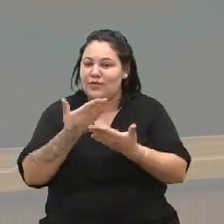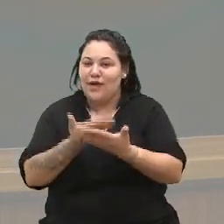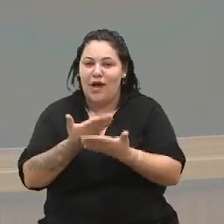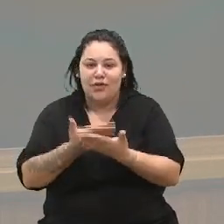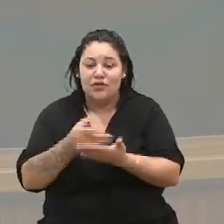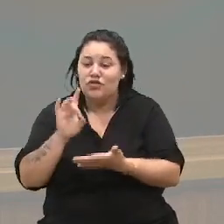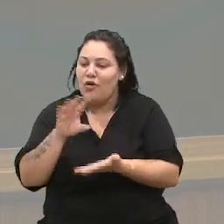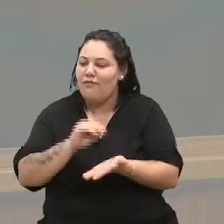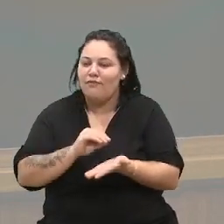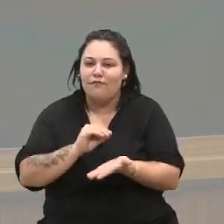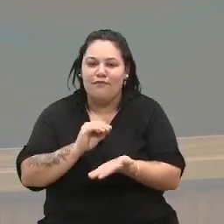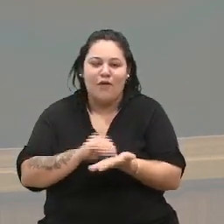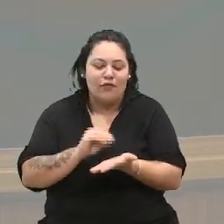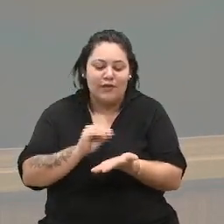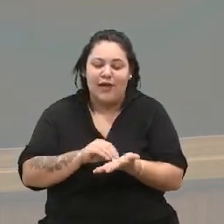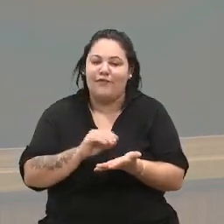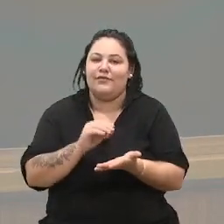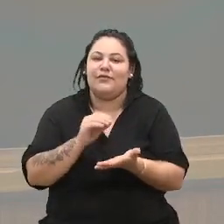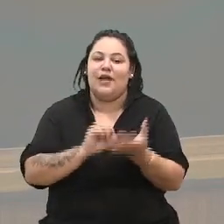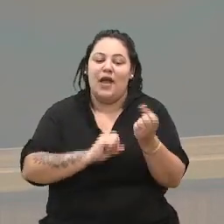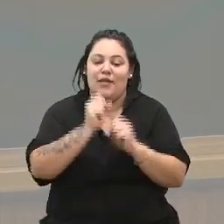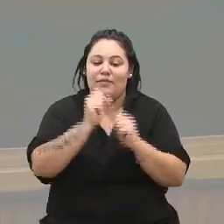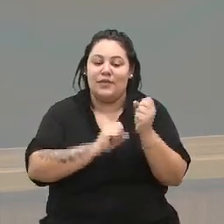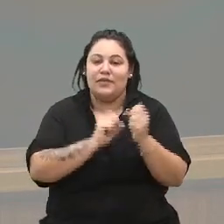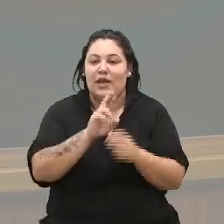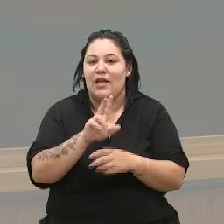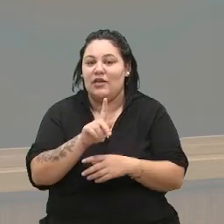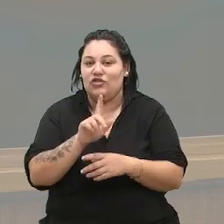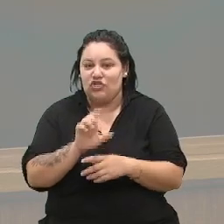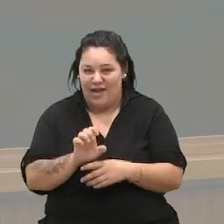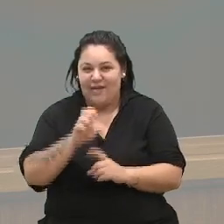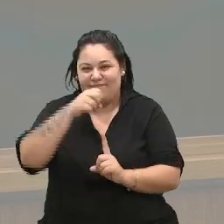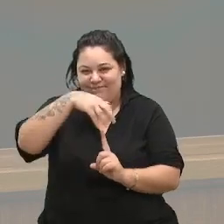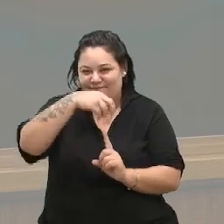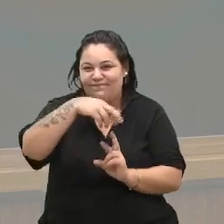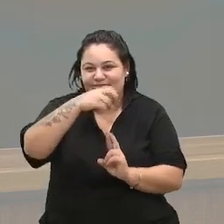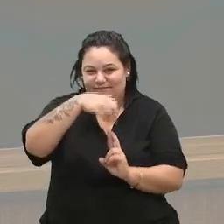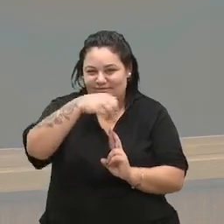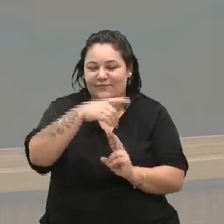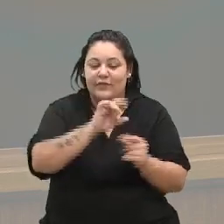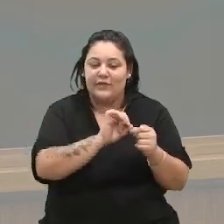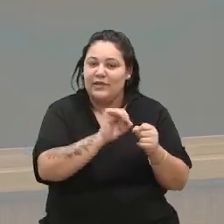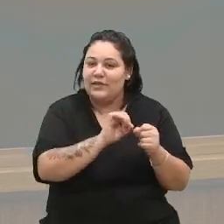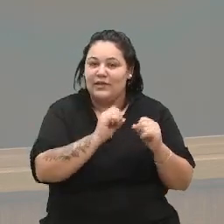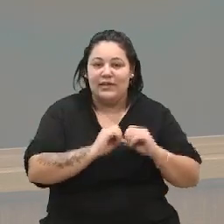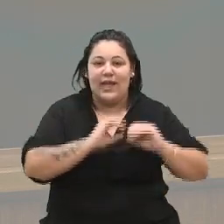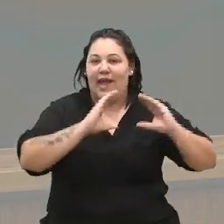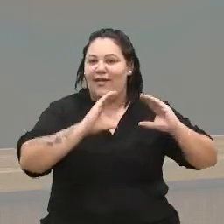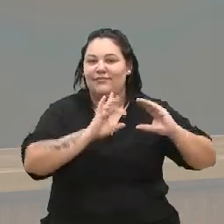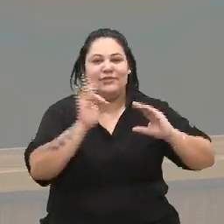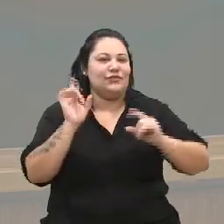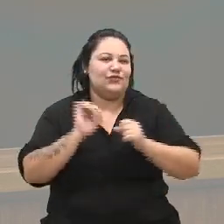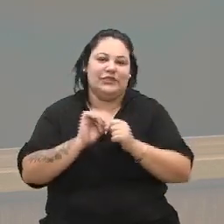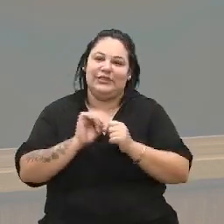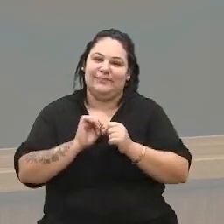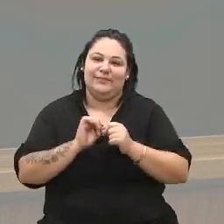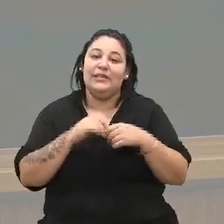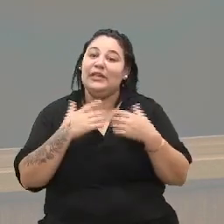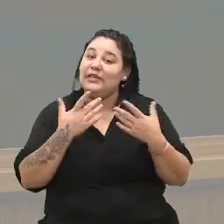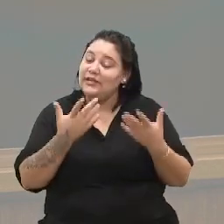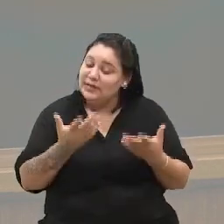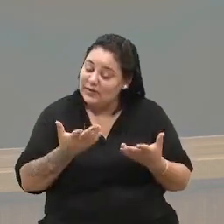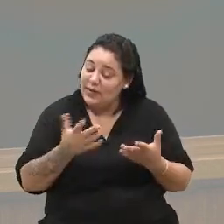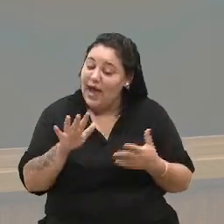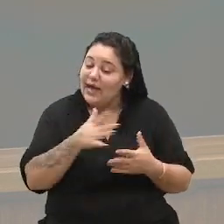ir fazer a ligação e não fez. Então, essas privatizações, que às vezes podem dar certo,